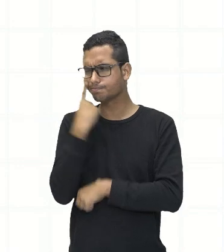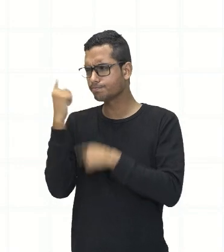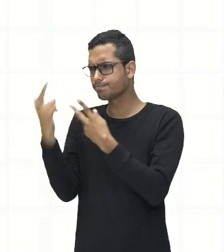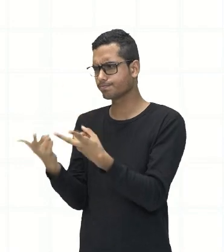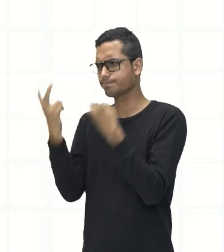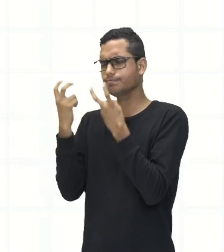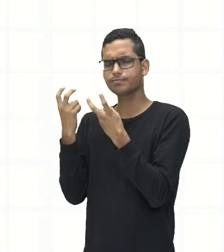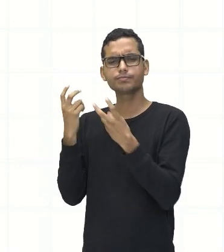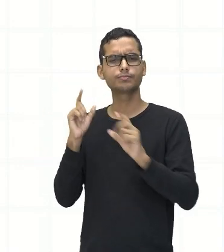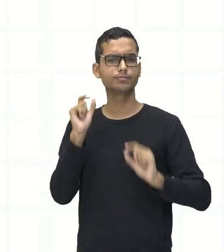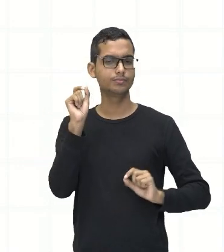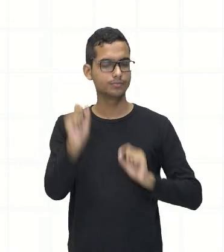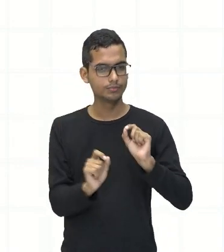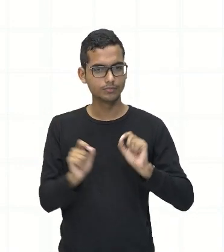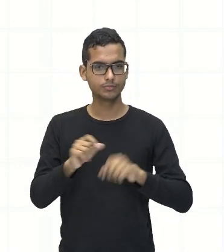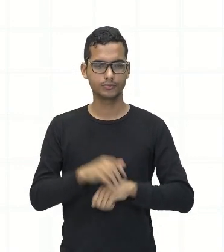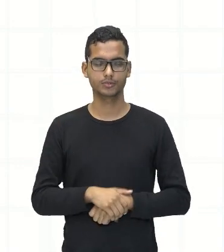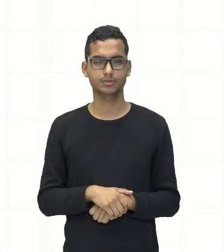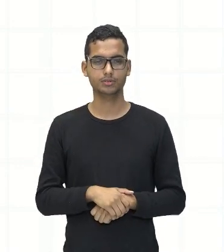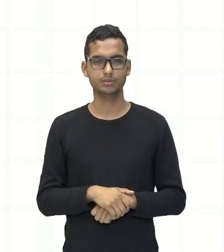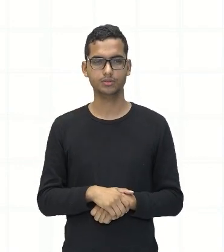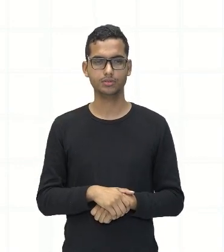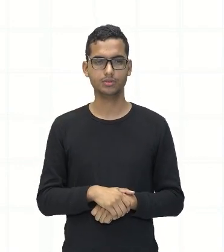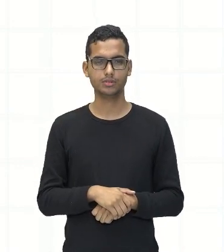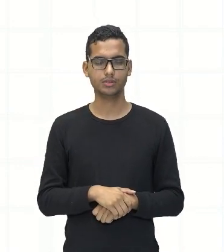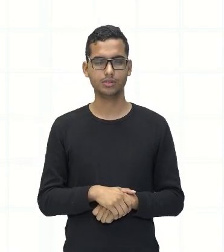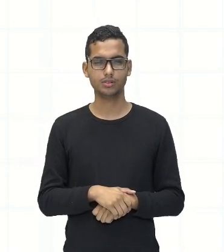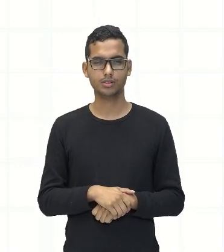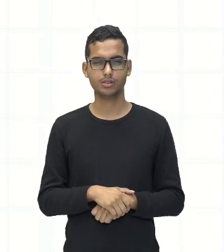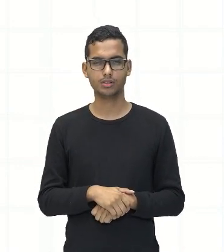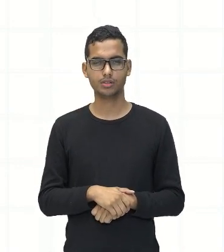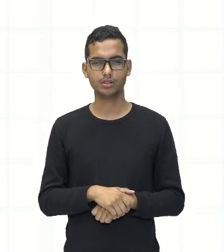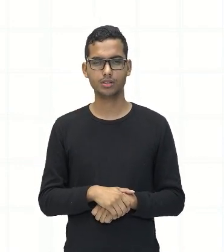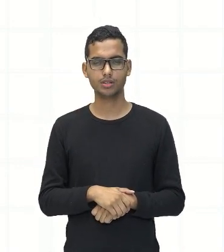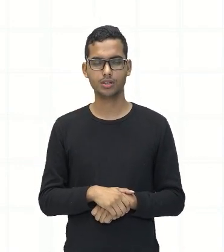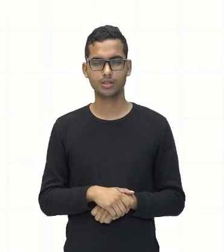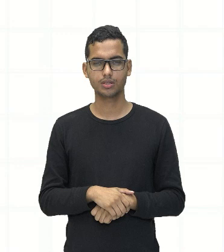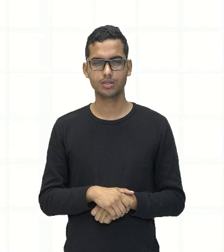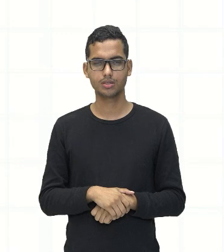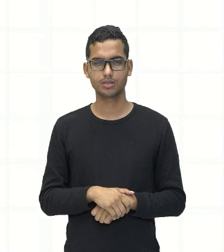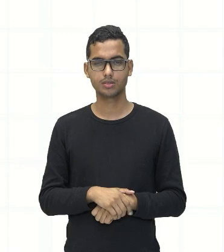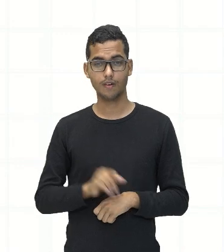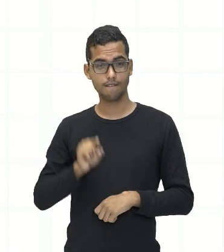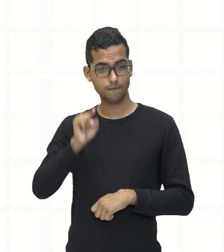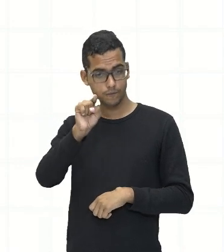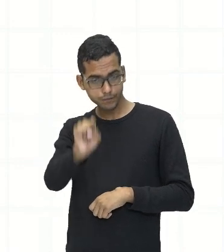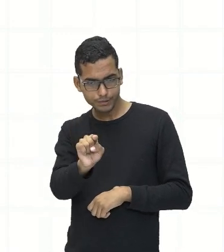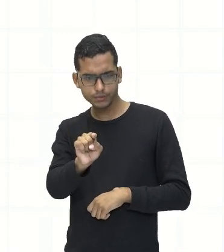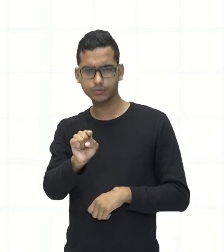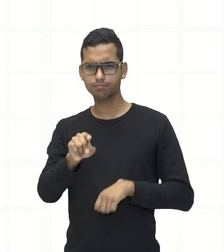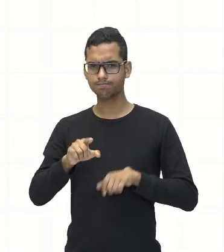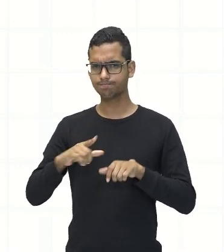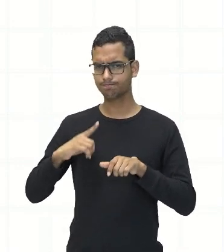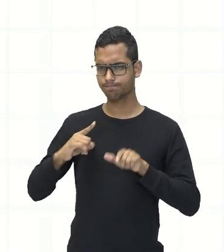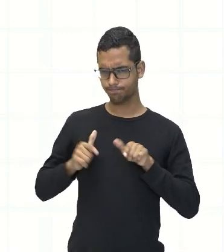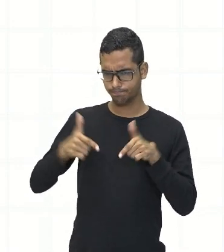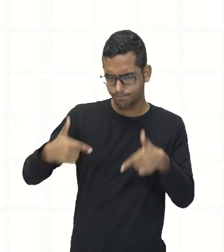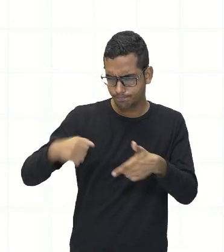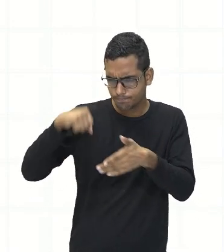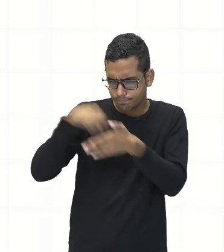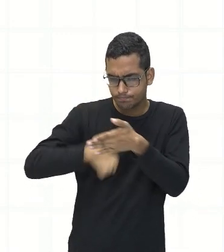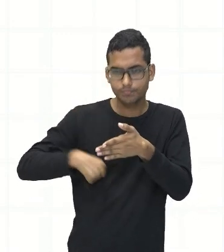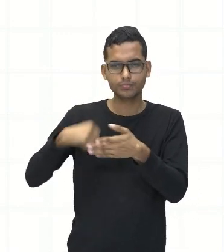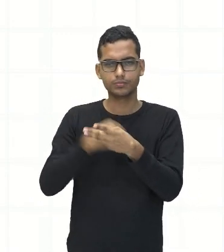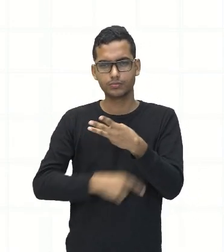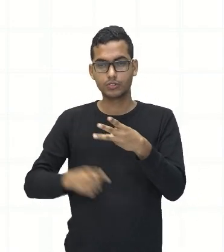são observadas aí as formas, né? Você combateu, proteja você,